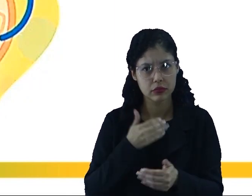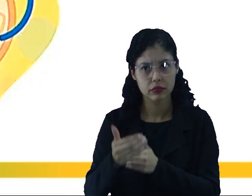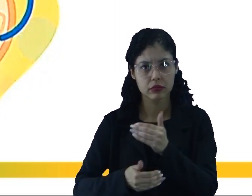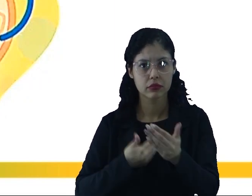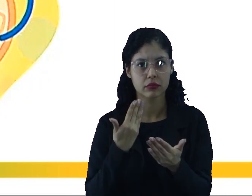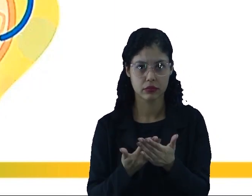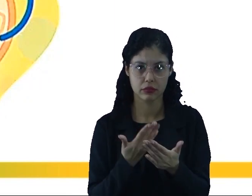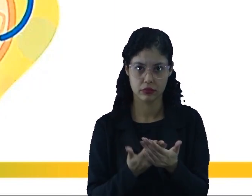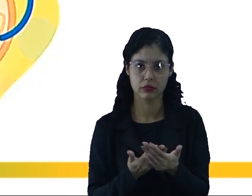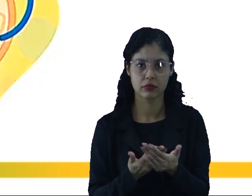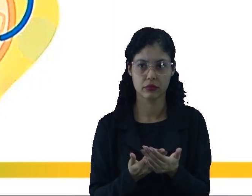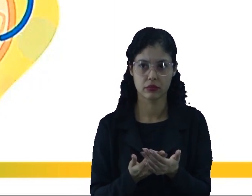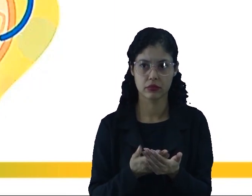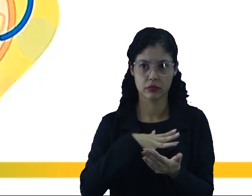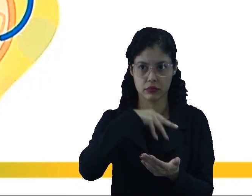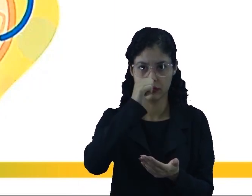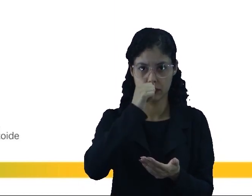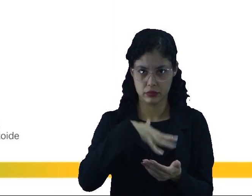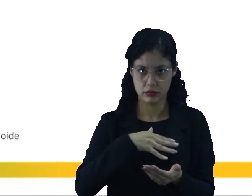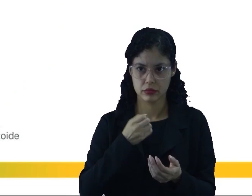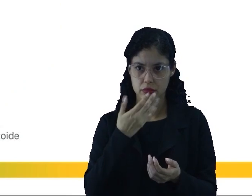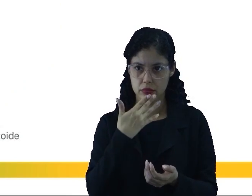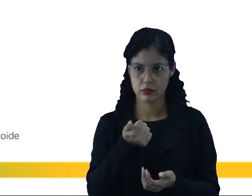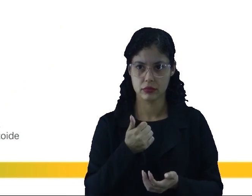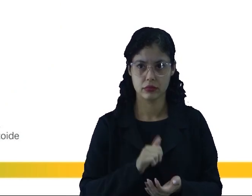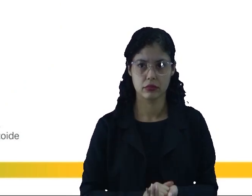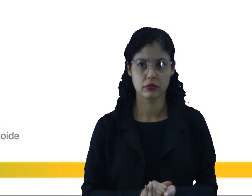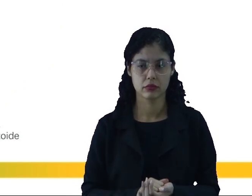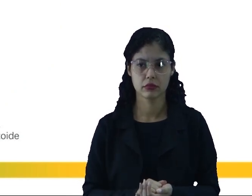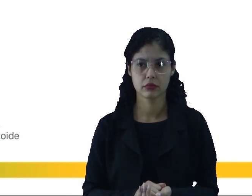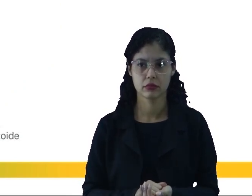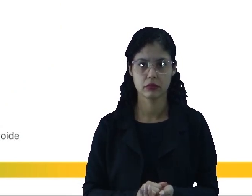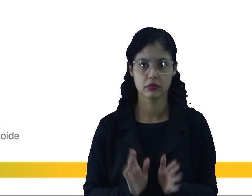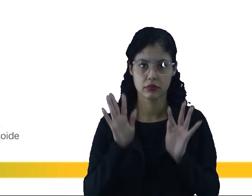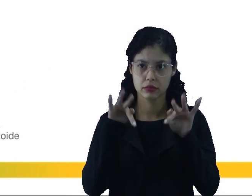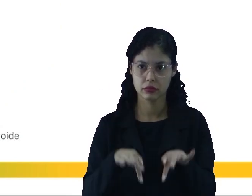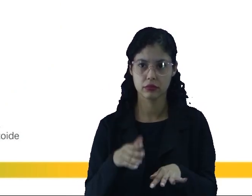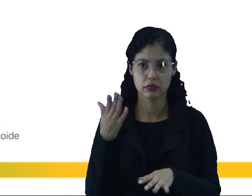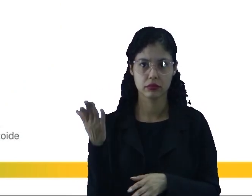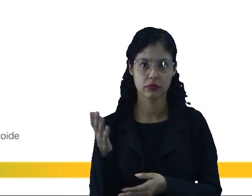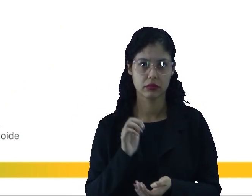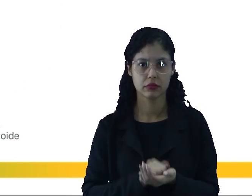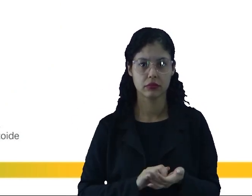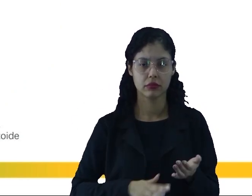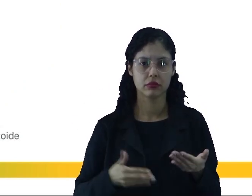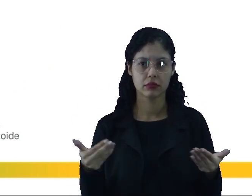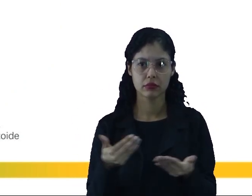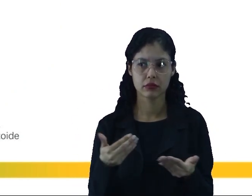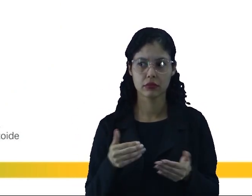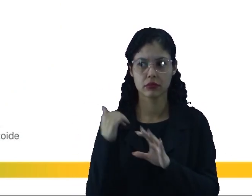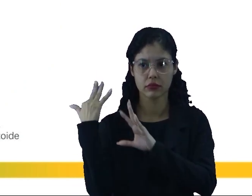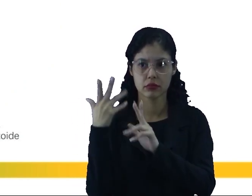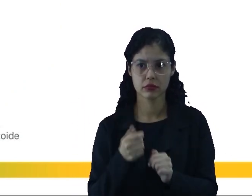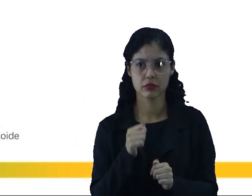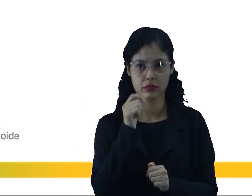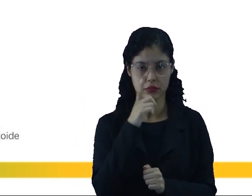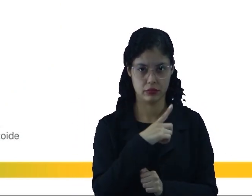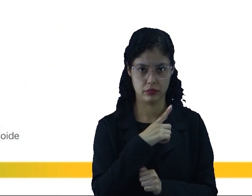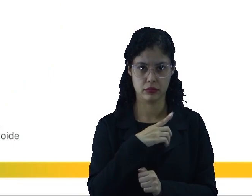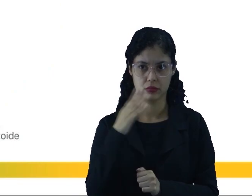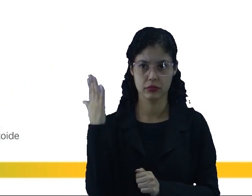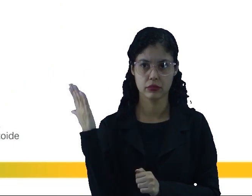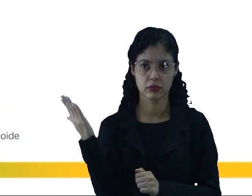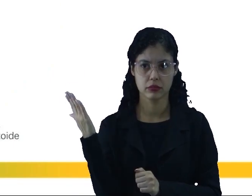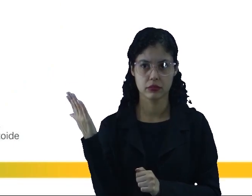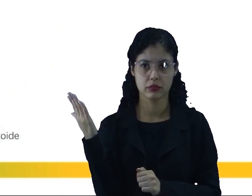processo de estudo em respiração celular. Tudo bem? Para finalizar, para a gente ir para a nossa atividade hoje, a nossa revisão, a gente tem